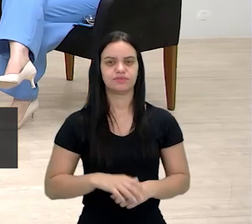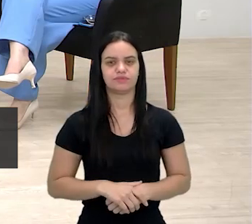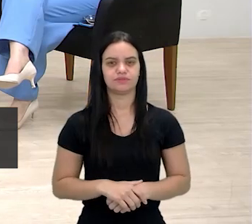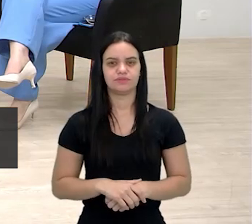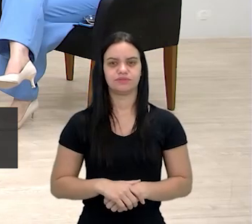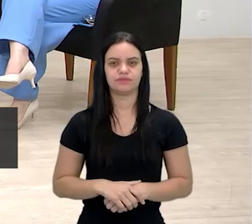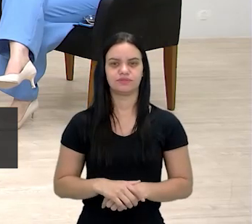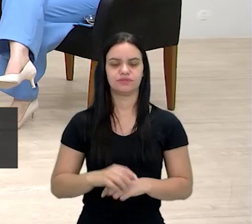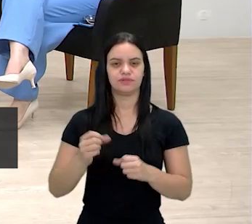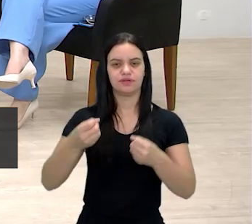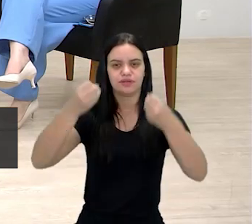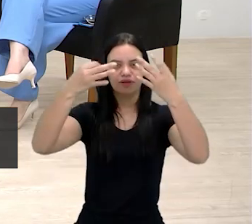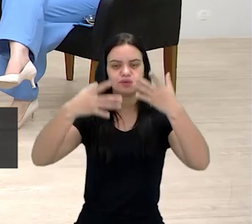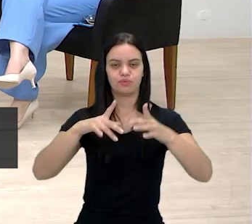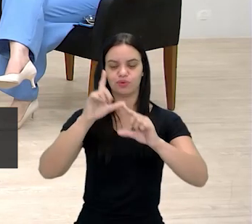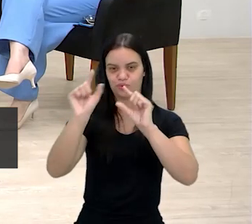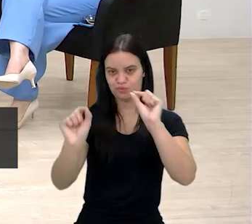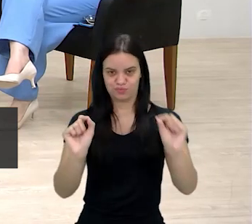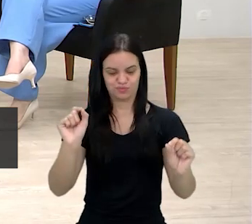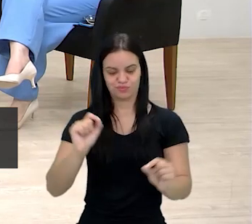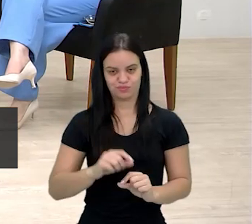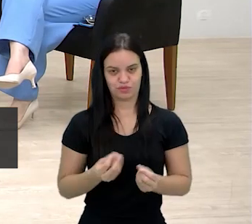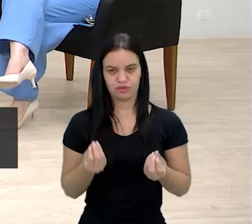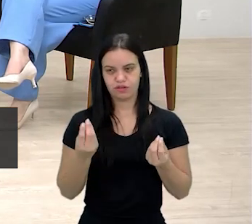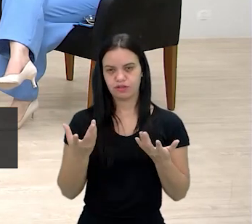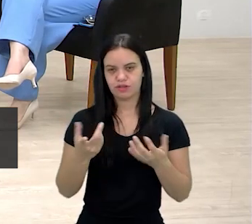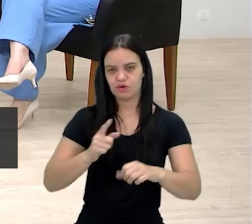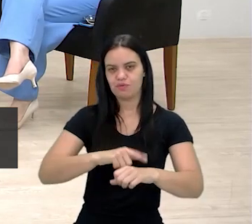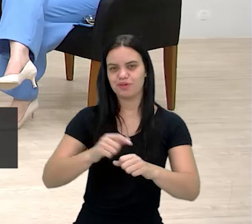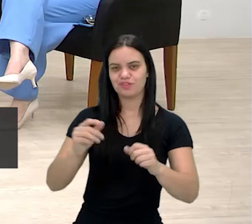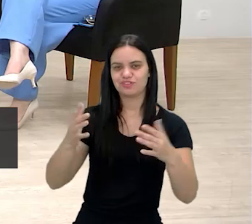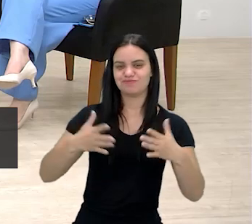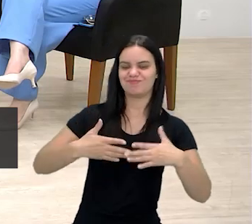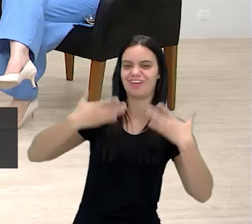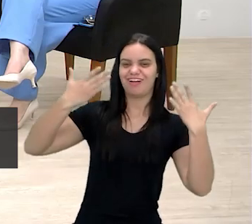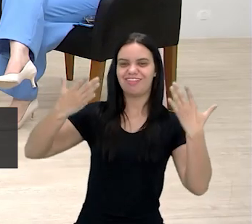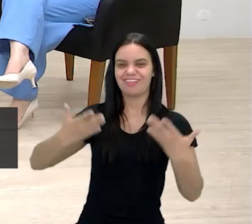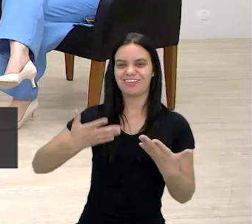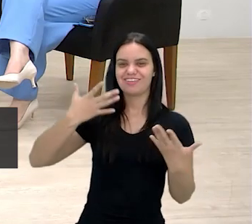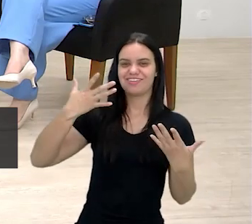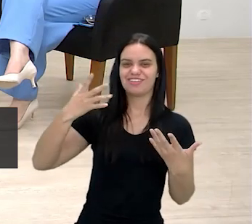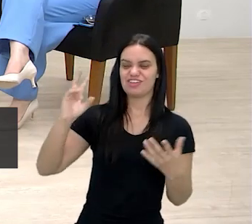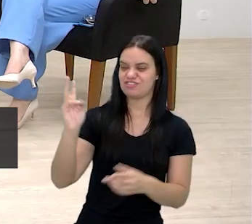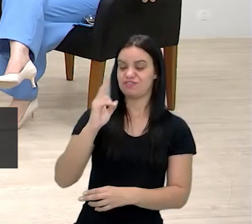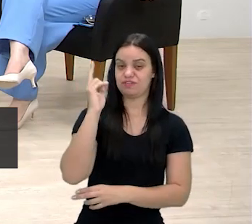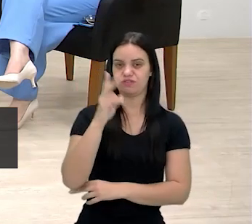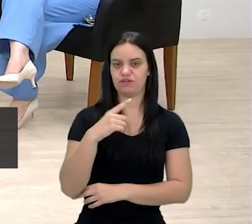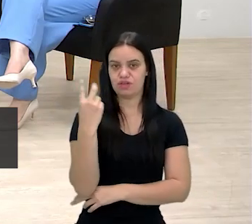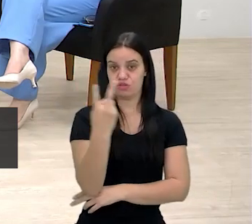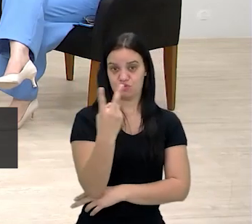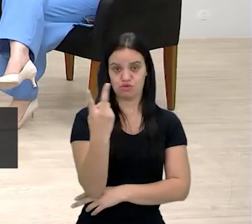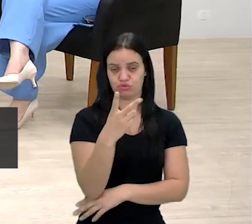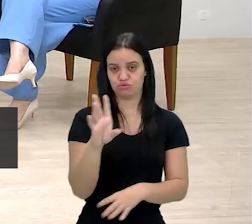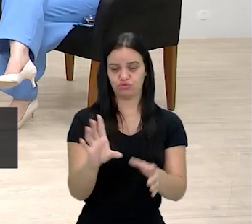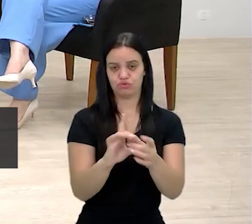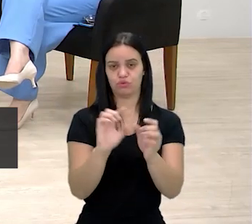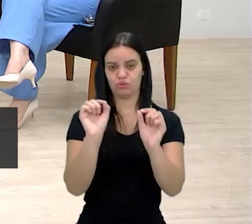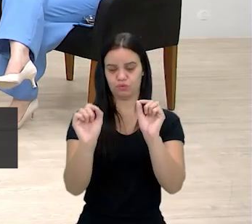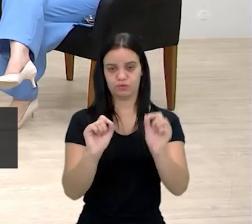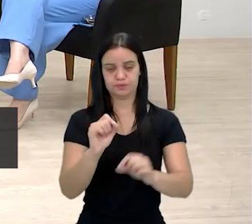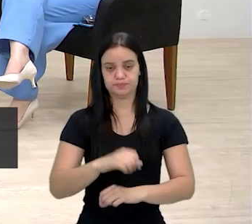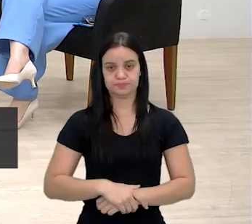sede, o vinho tão importante para... no momento de alegria, de brinde, e os dois juntos, que são tão bons, não tem um produto